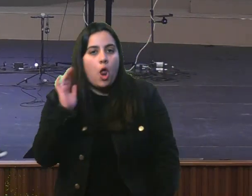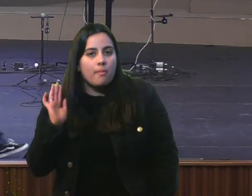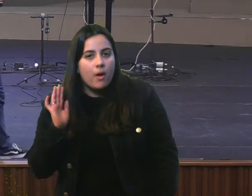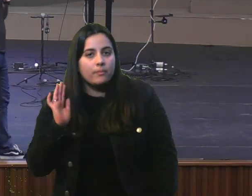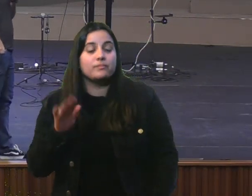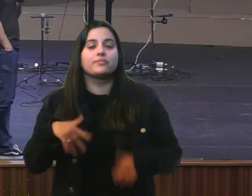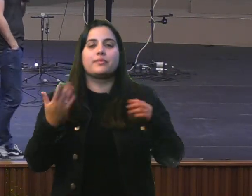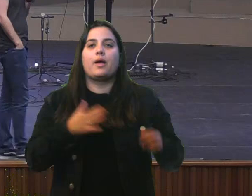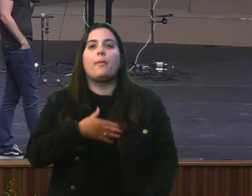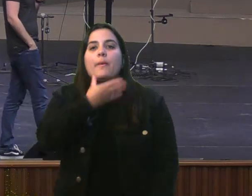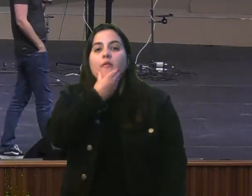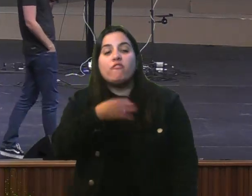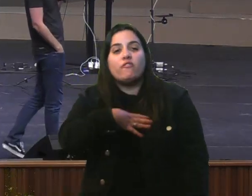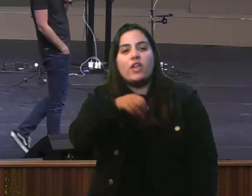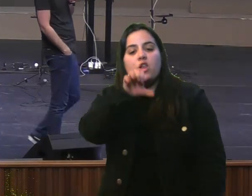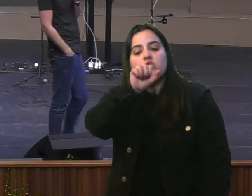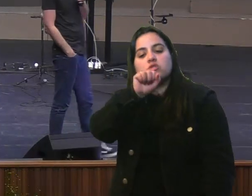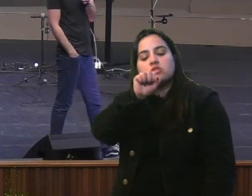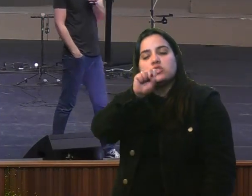filho, Samuel,